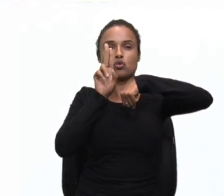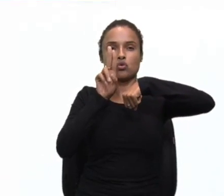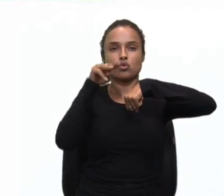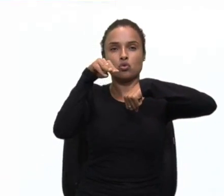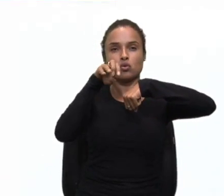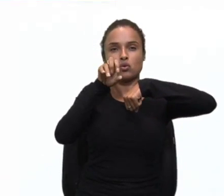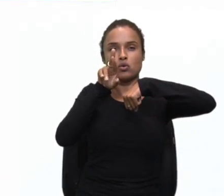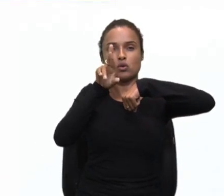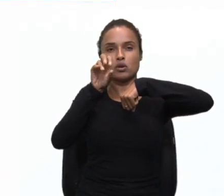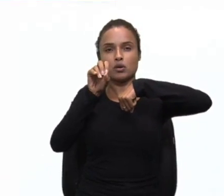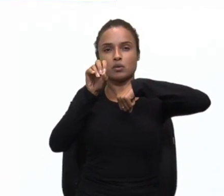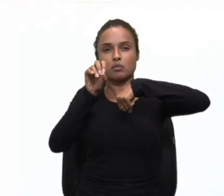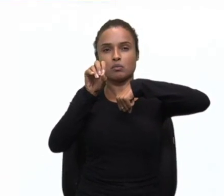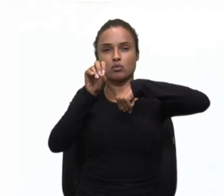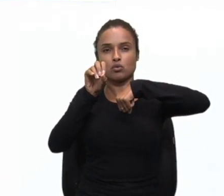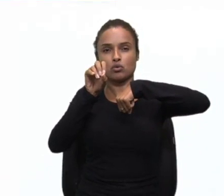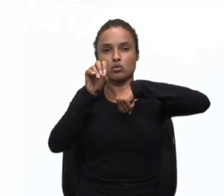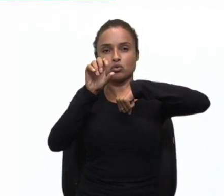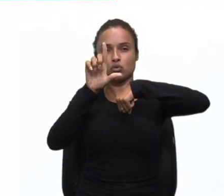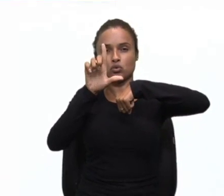húmero-ulnar,